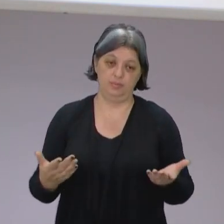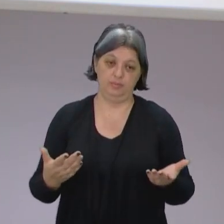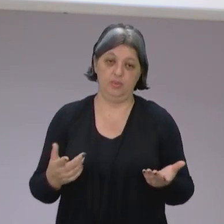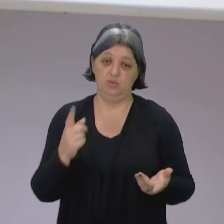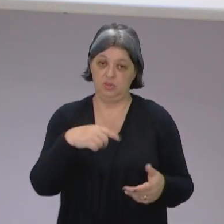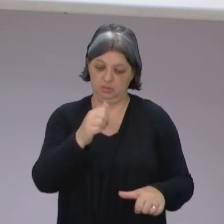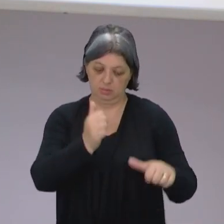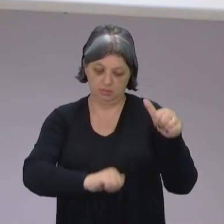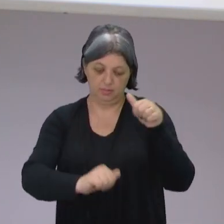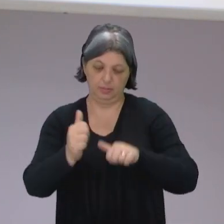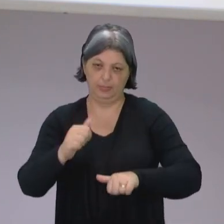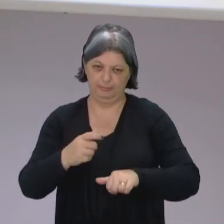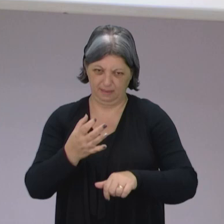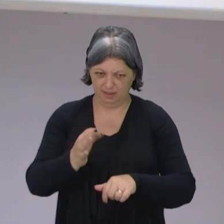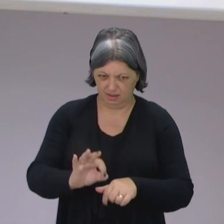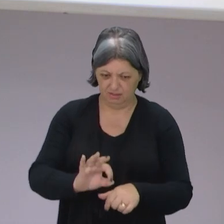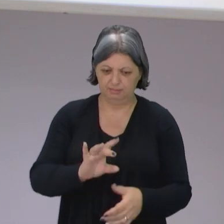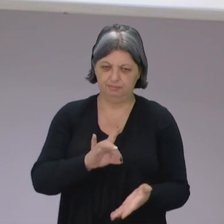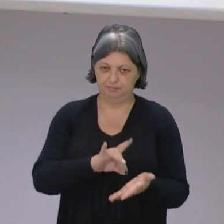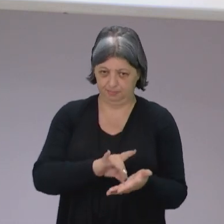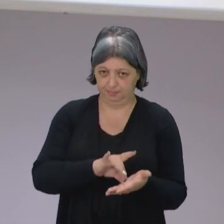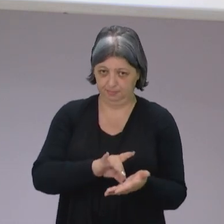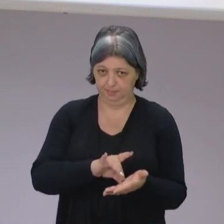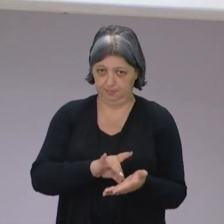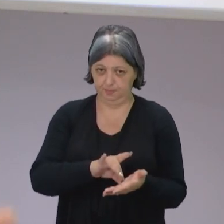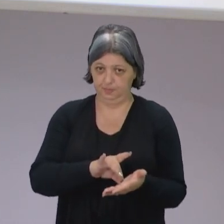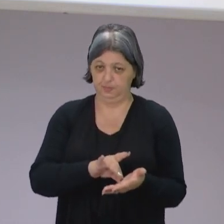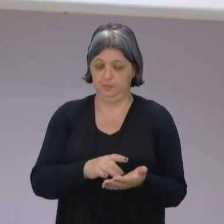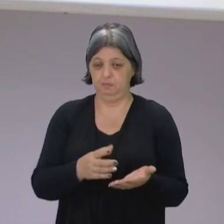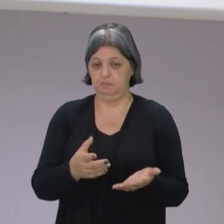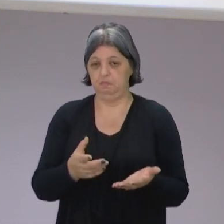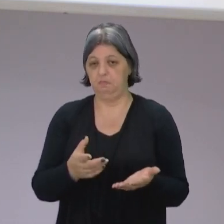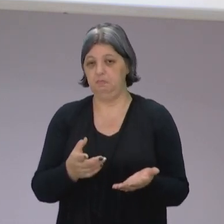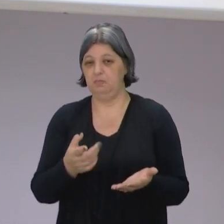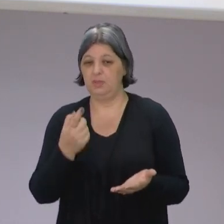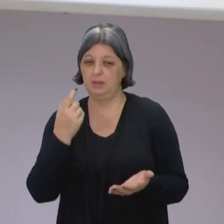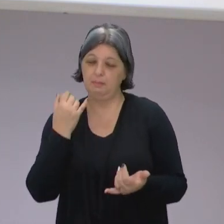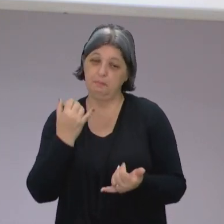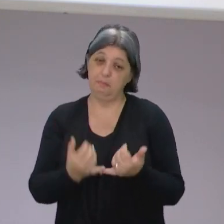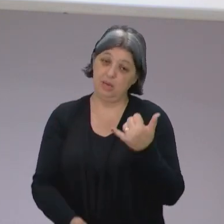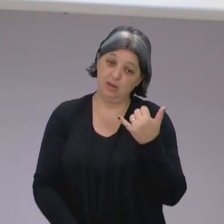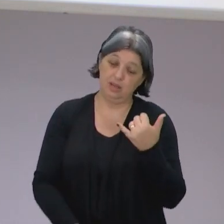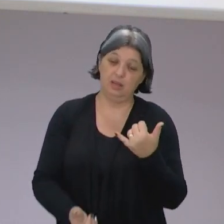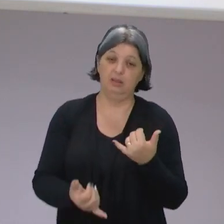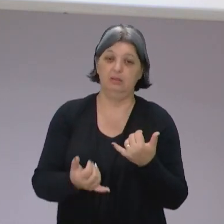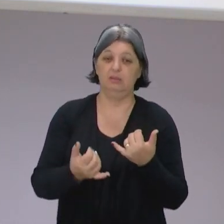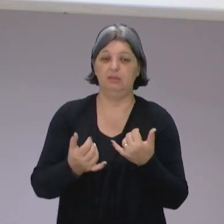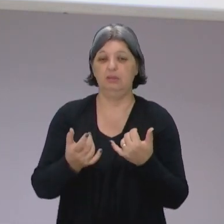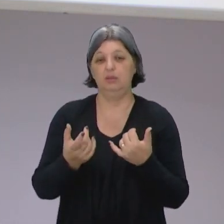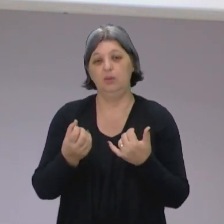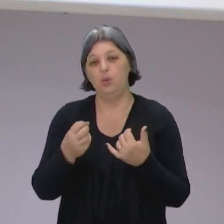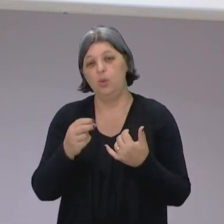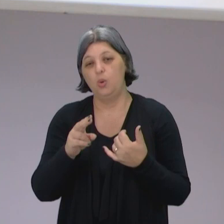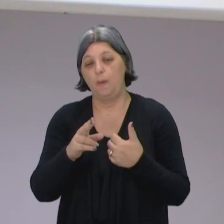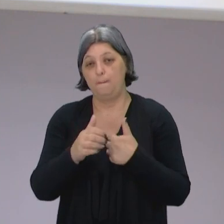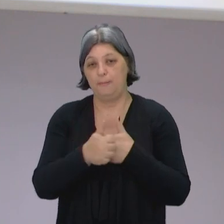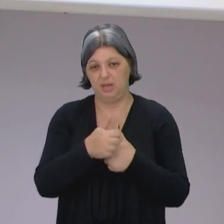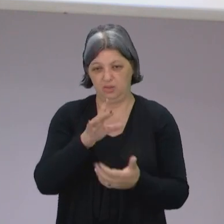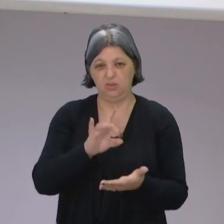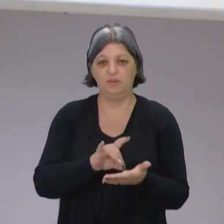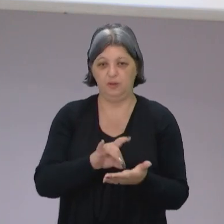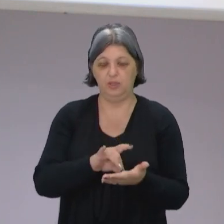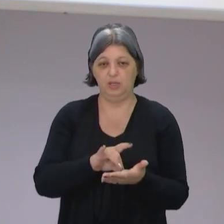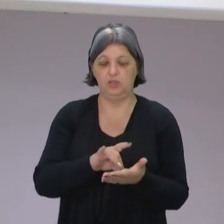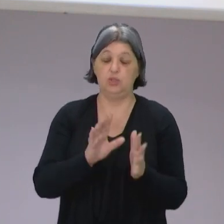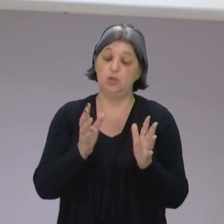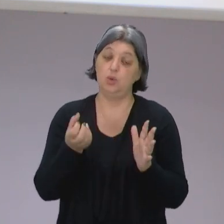se faz sentido mesmo o que está falando, se aquilo ali está próximo do que deveria ser o real mesmo, ou